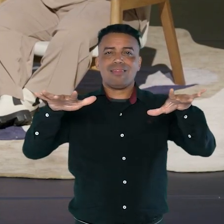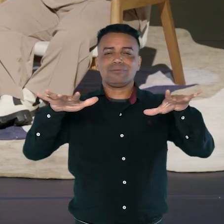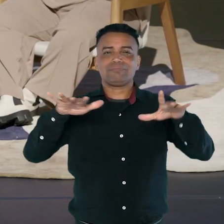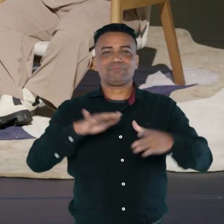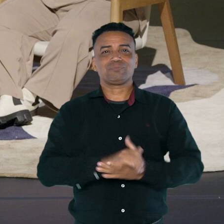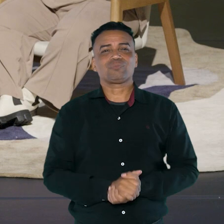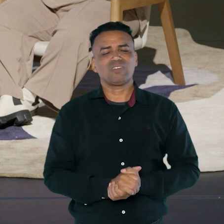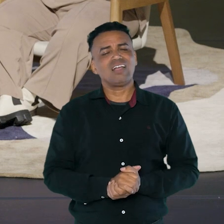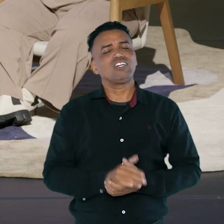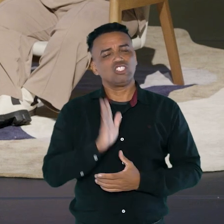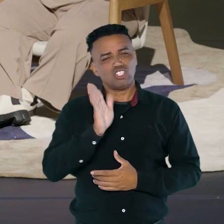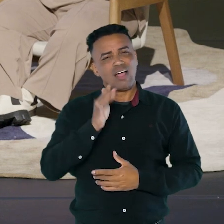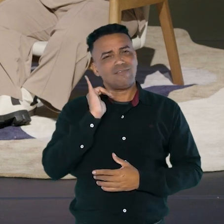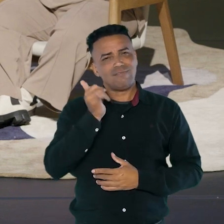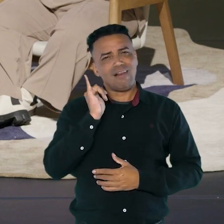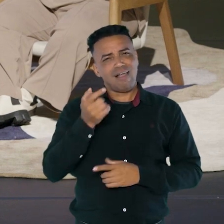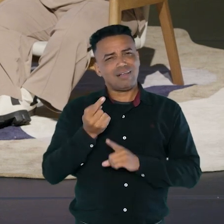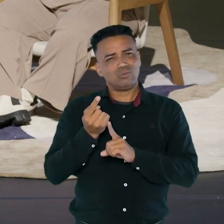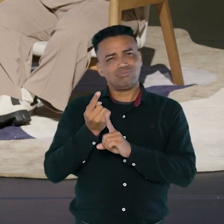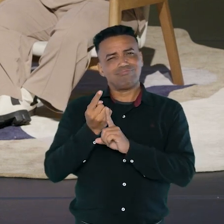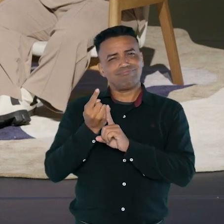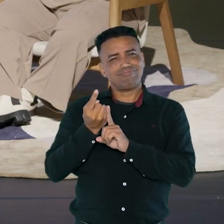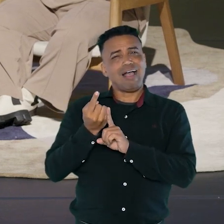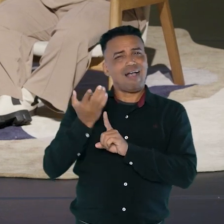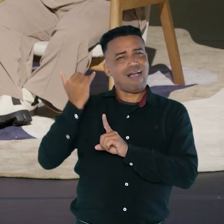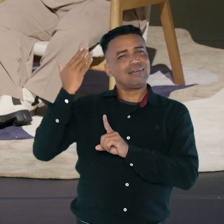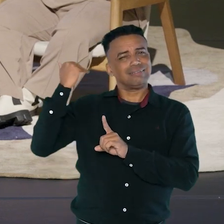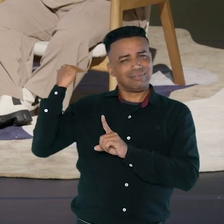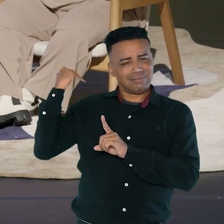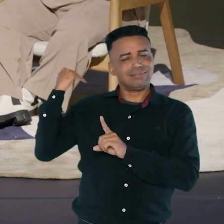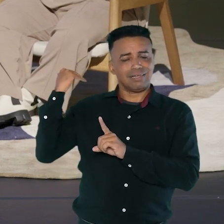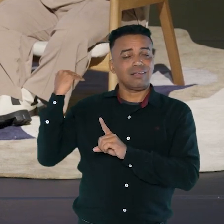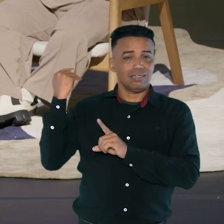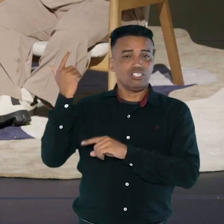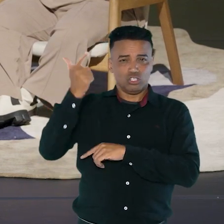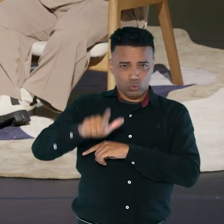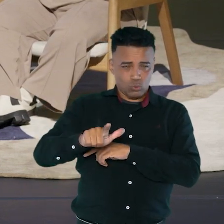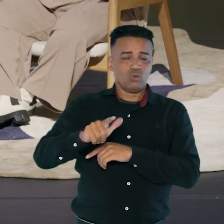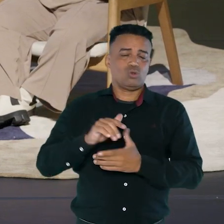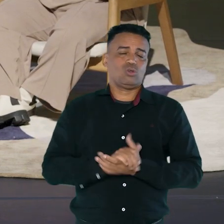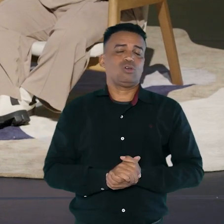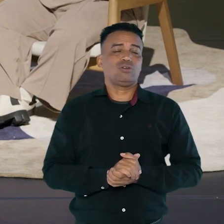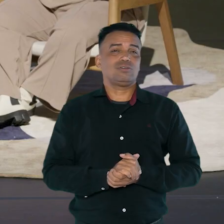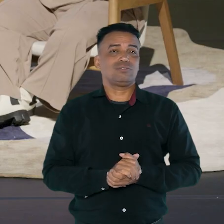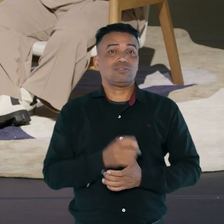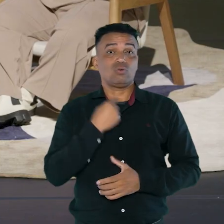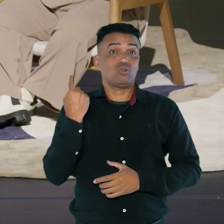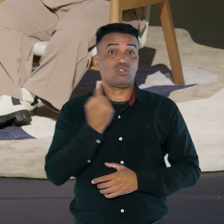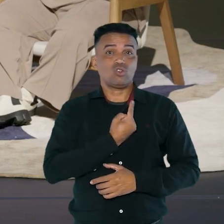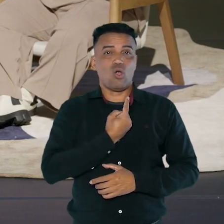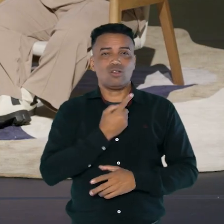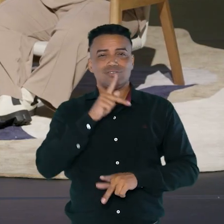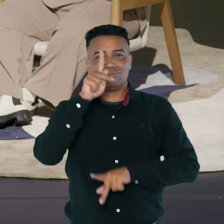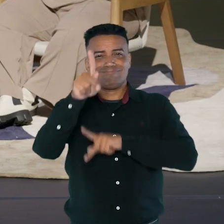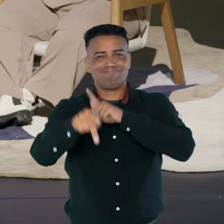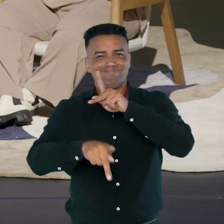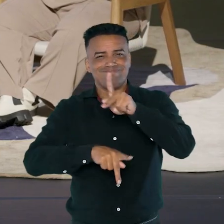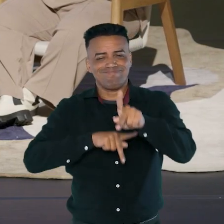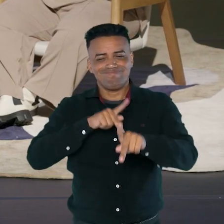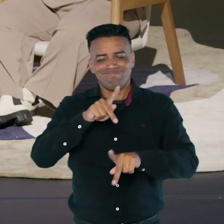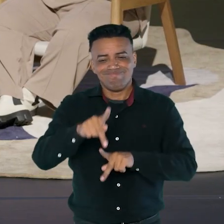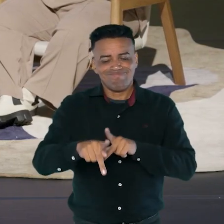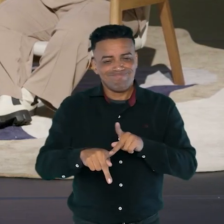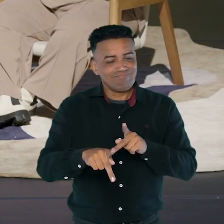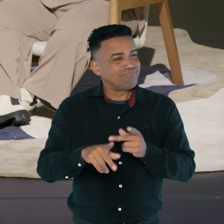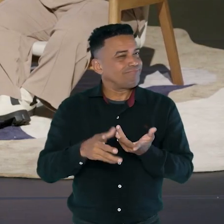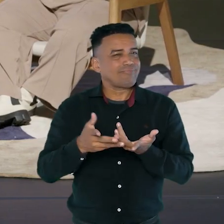Tinha mencionado isso antes e vou retomar agora. Eu acho que a nossa gente tem algo de